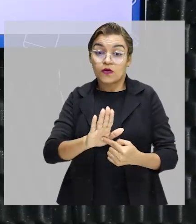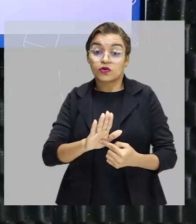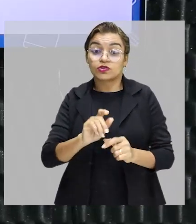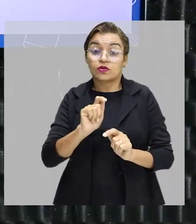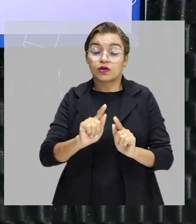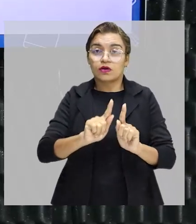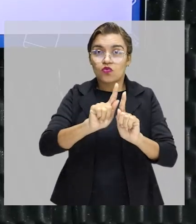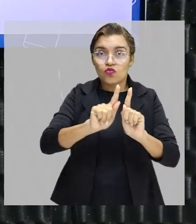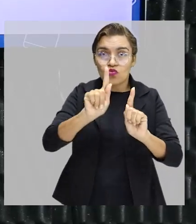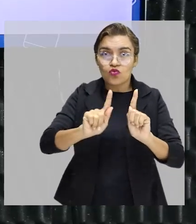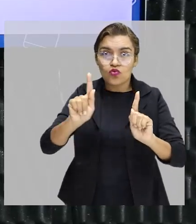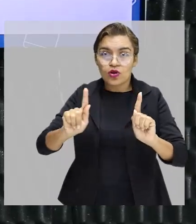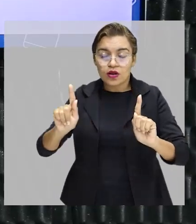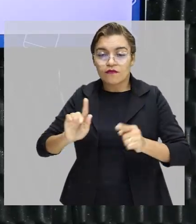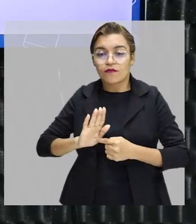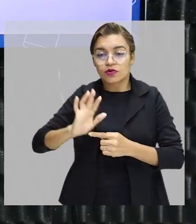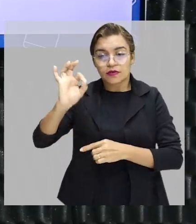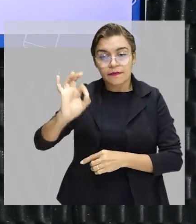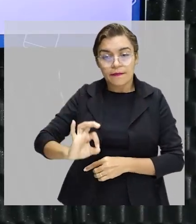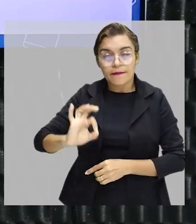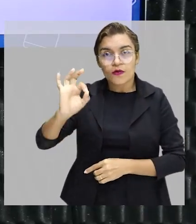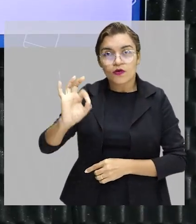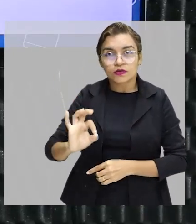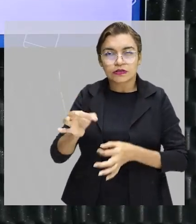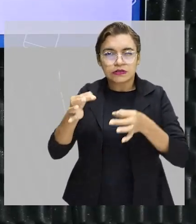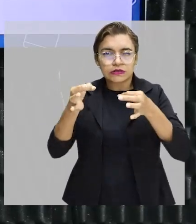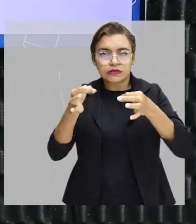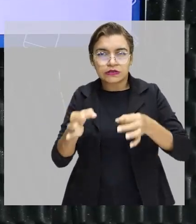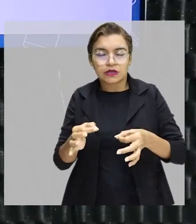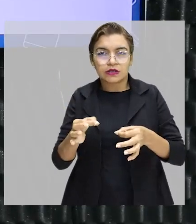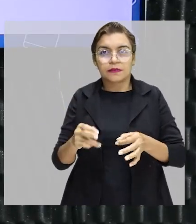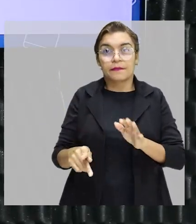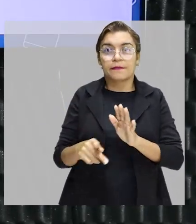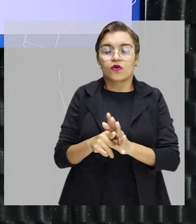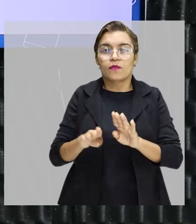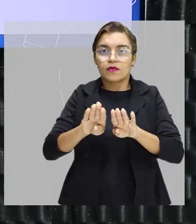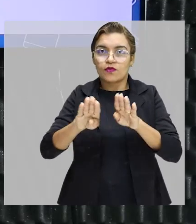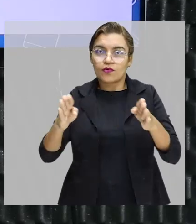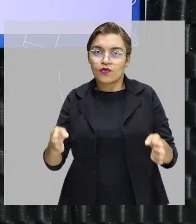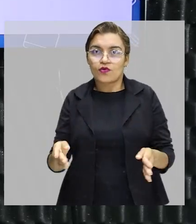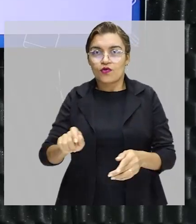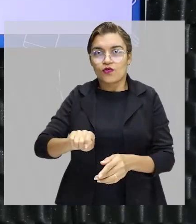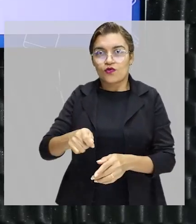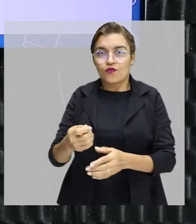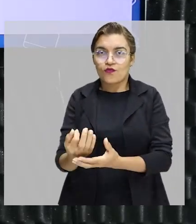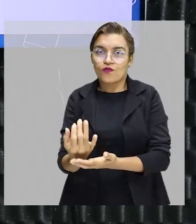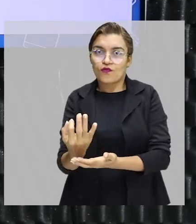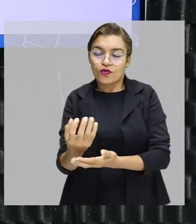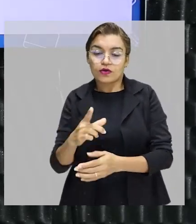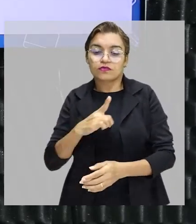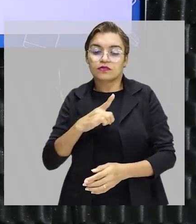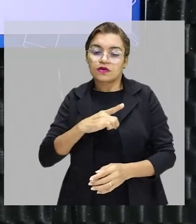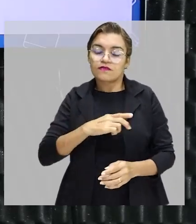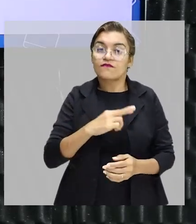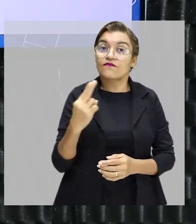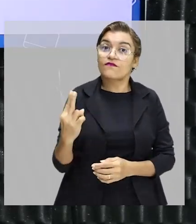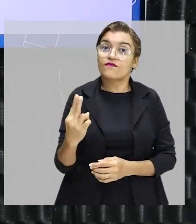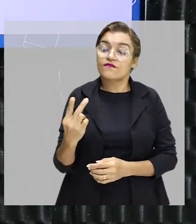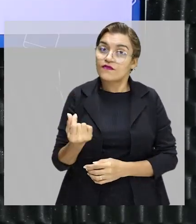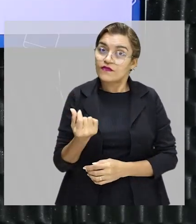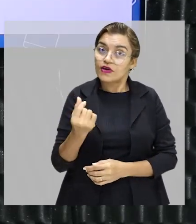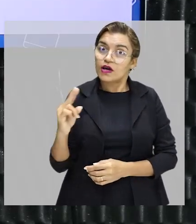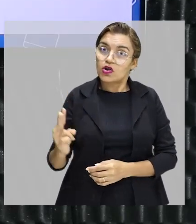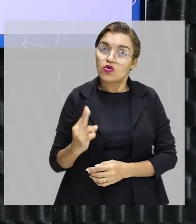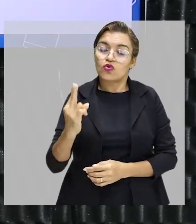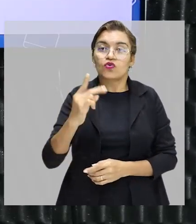de eficiência daquele fogão. Então, nós temos aqui os valores e os tipos, né,